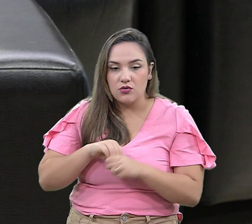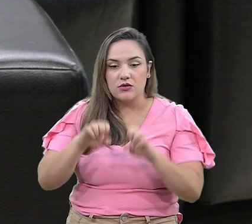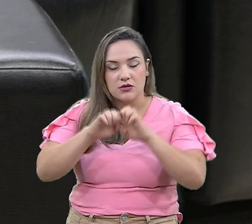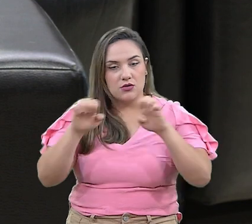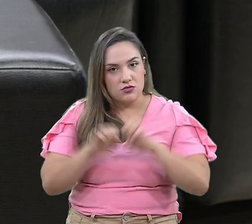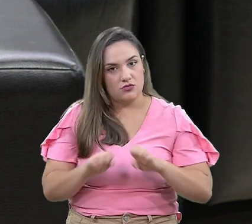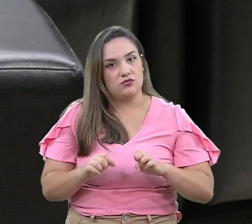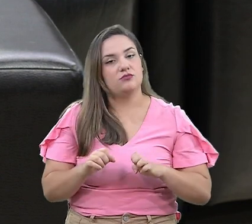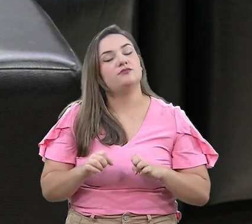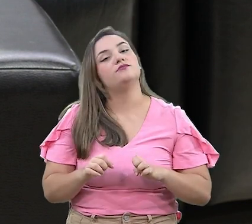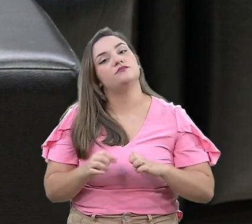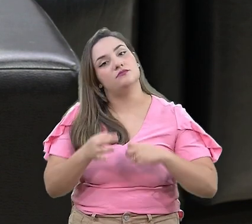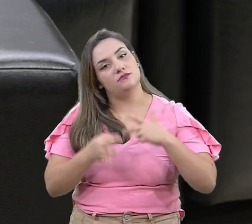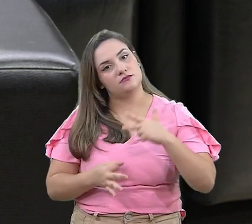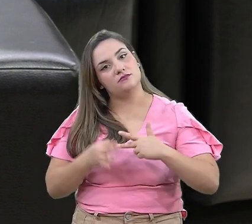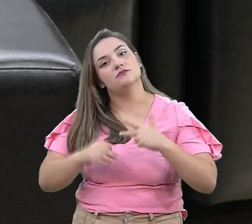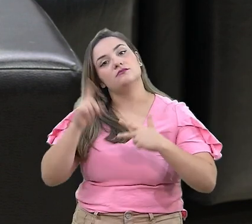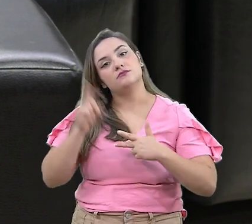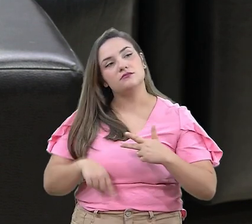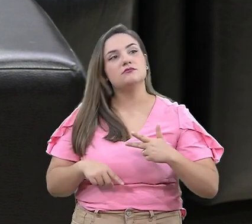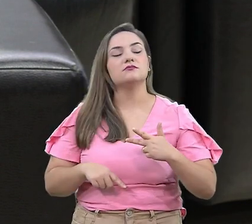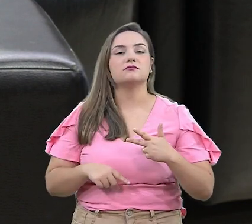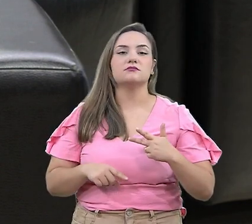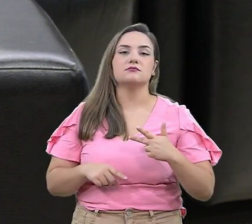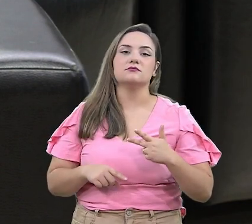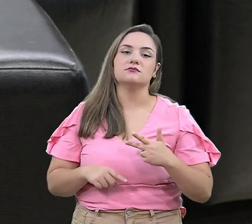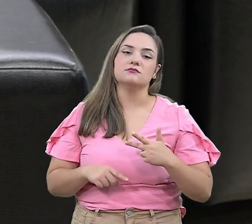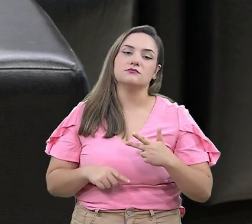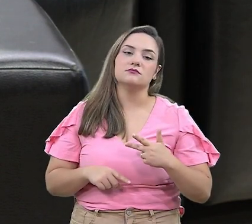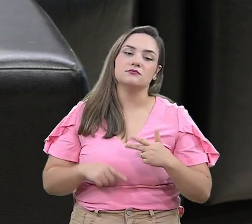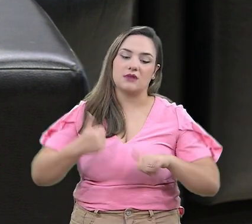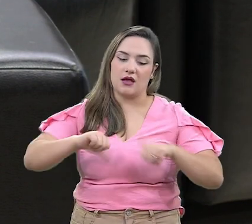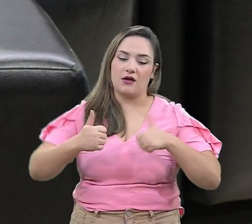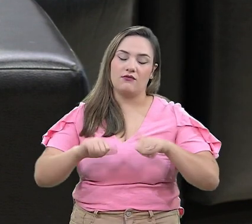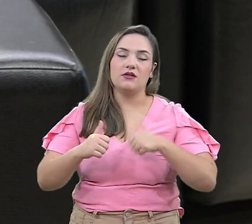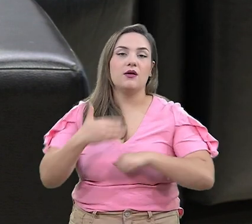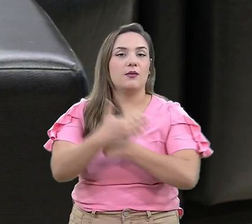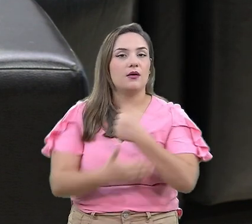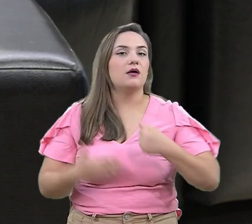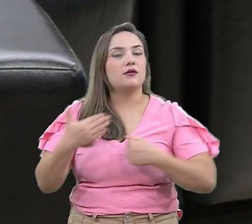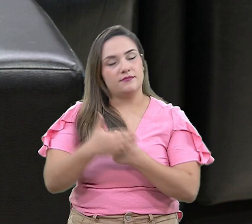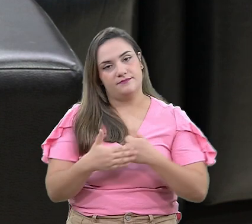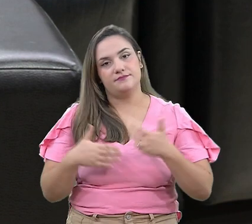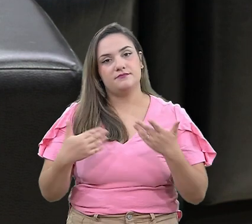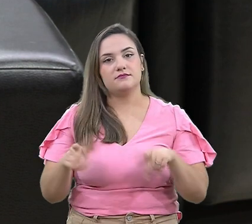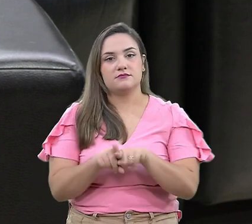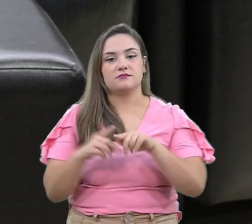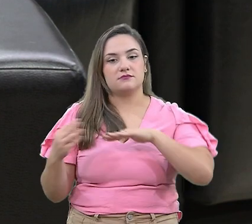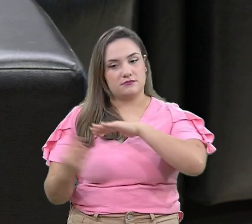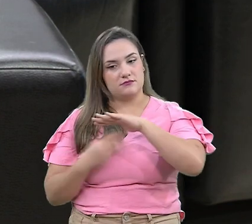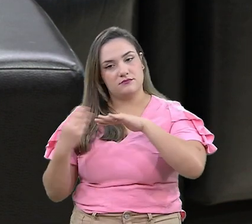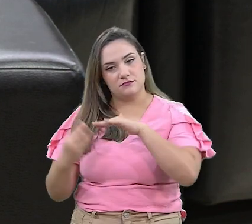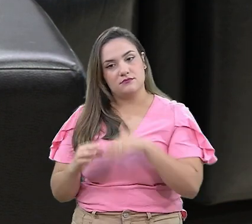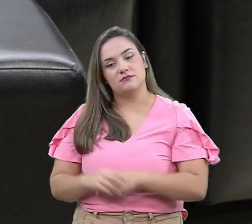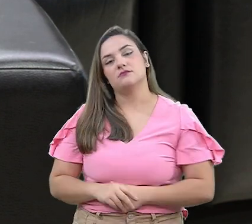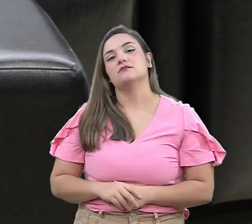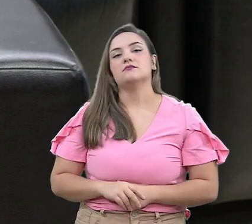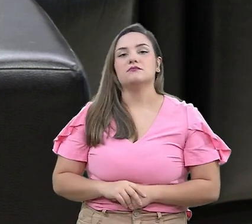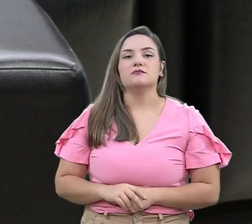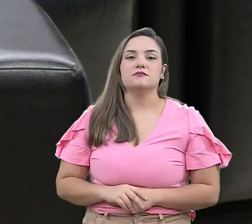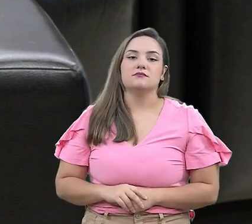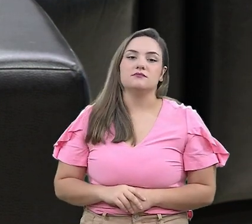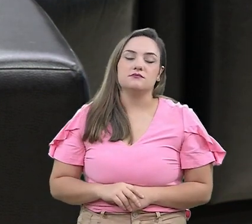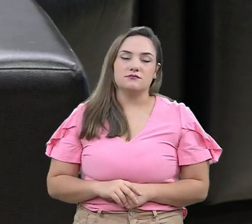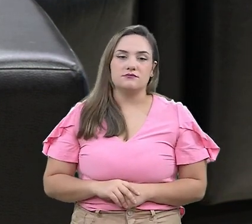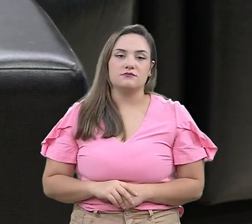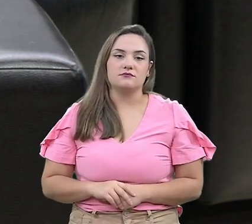da estrutura do Poder Judiciário são atingidos por essa proteção, inclusive os terceirizados, né?